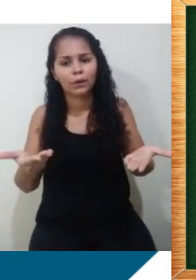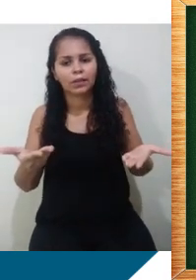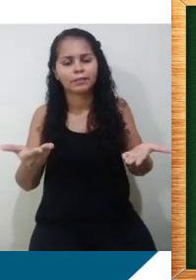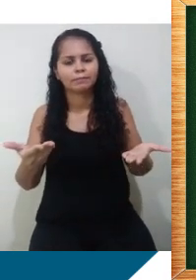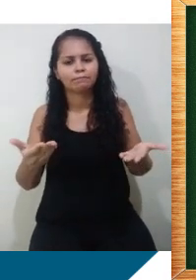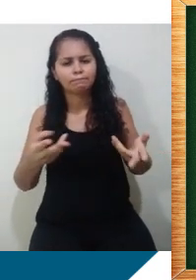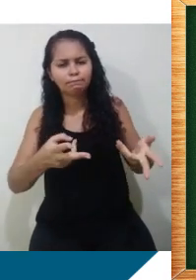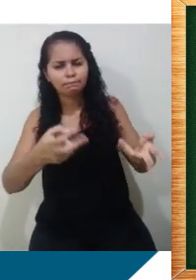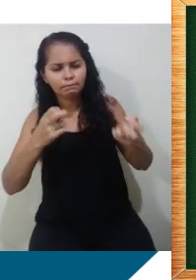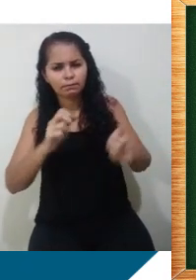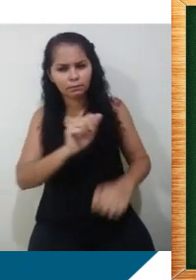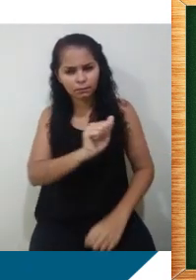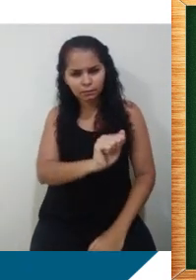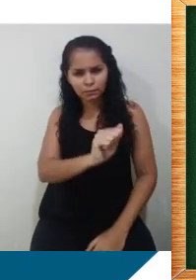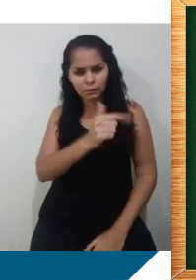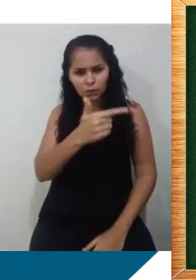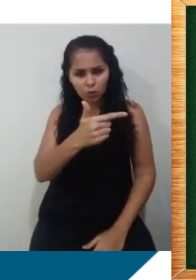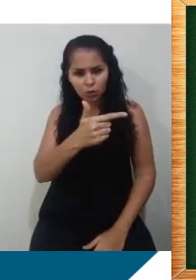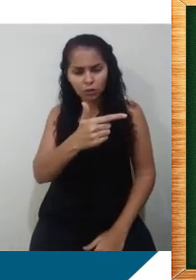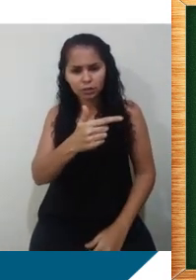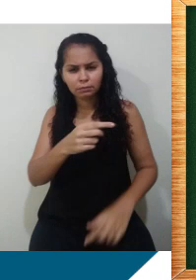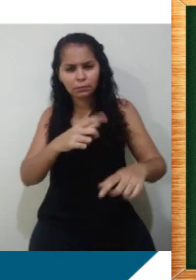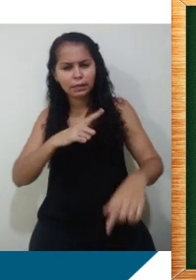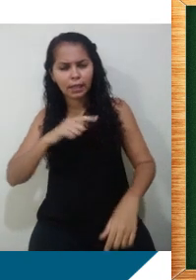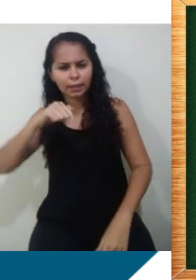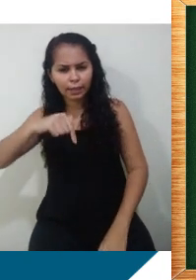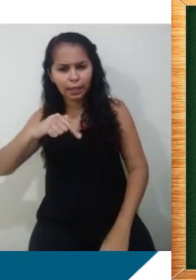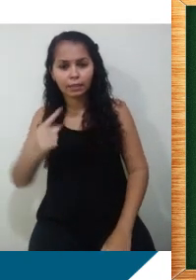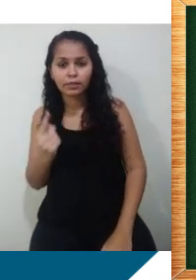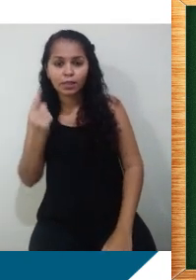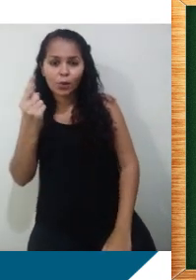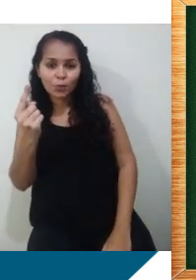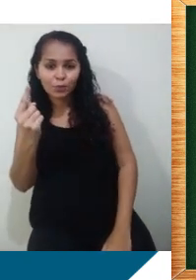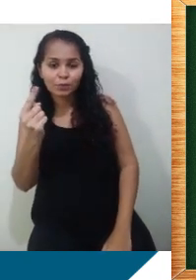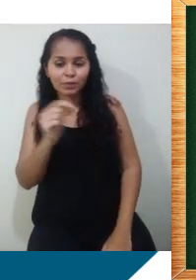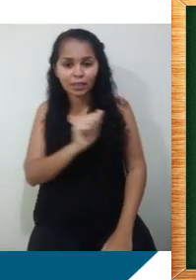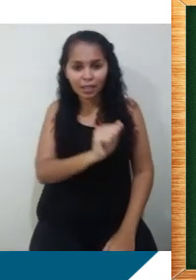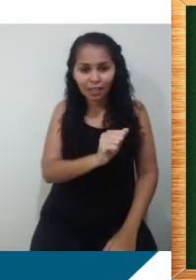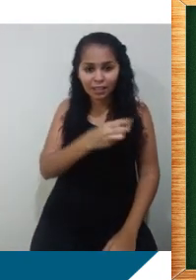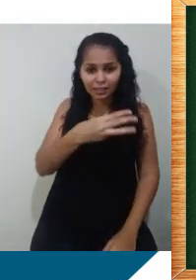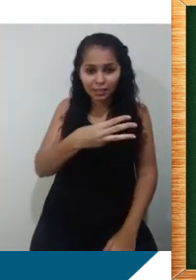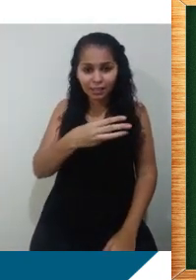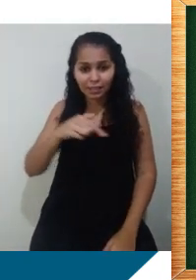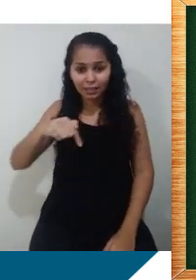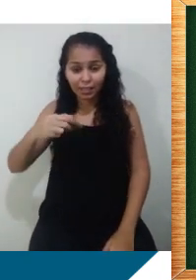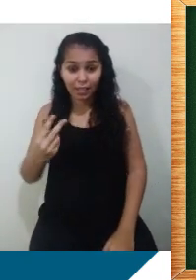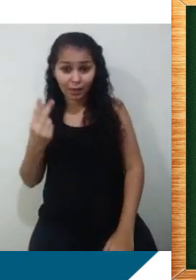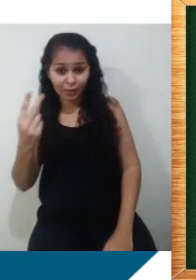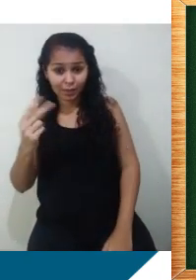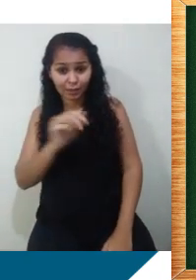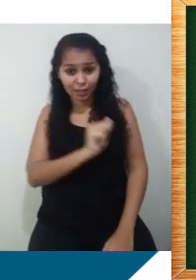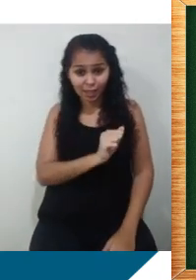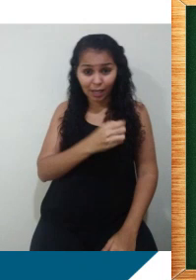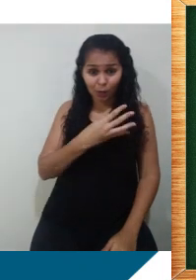2, Q está elevado a 1. Para A3, Q está elevado ao quadrado. Para A4, Q está elevado